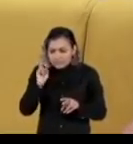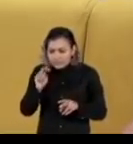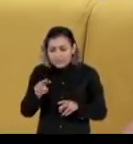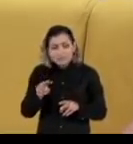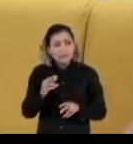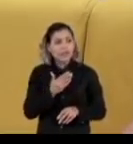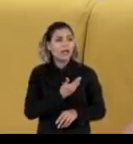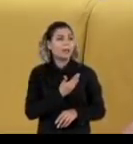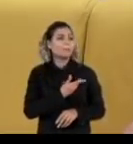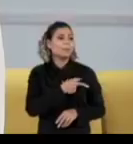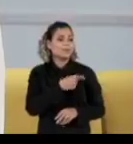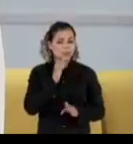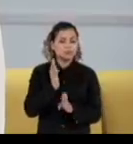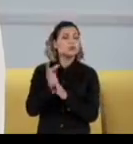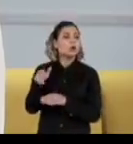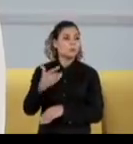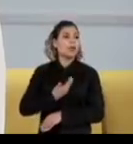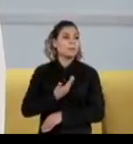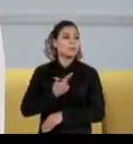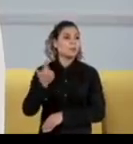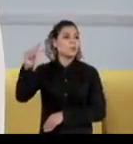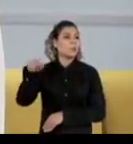São os próprios pares.